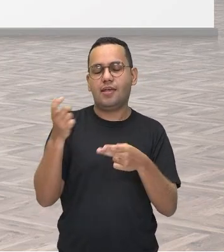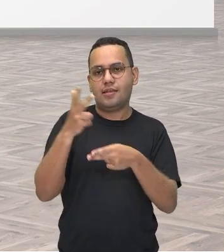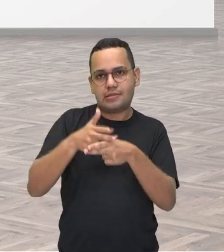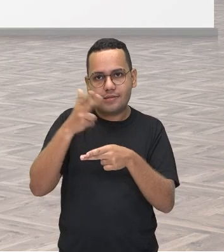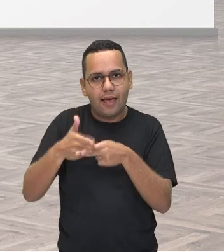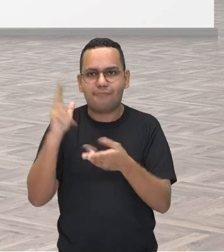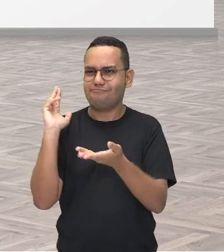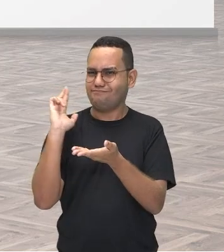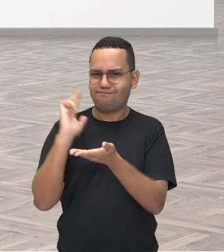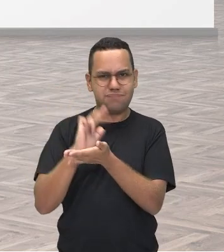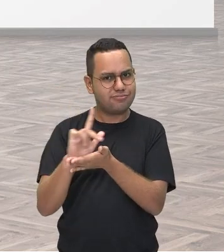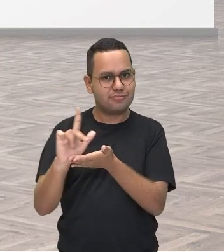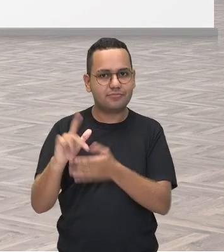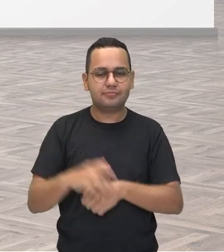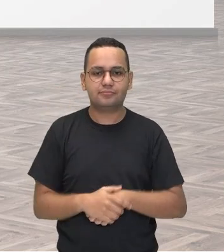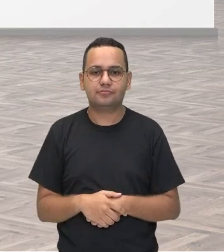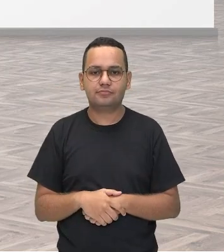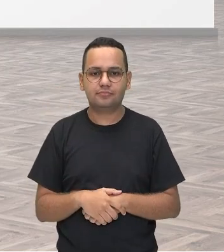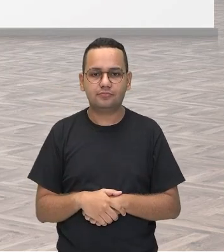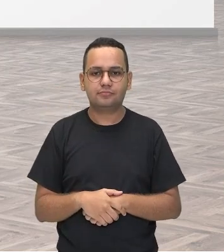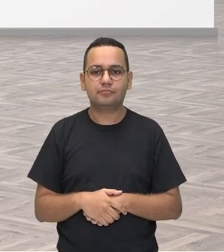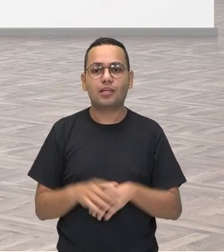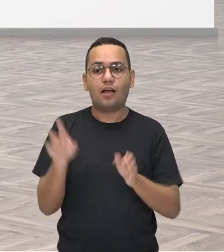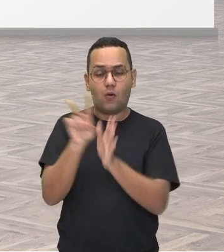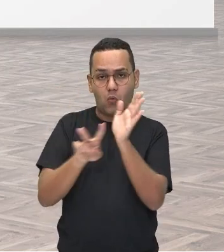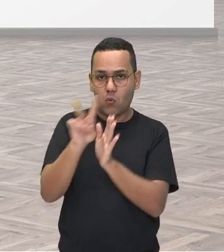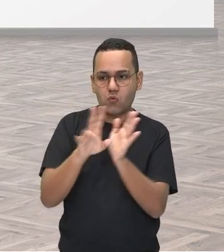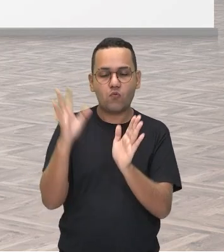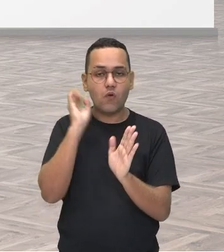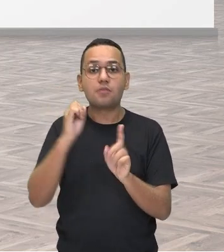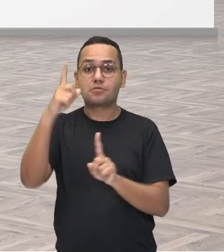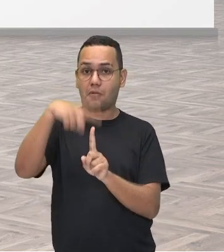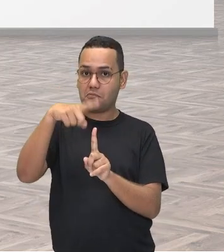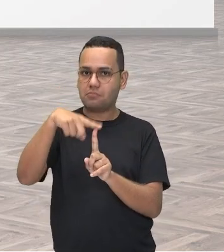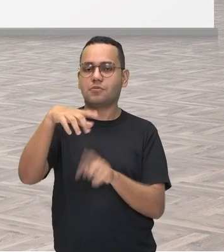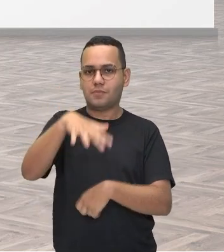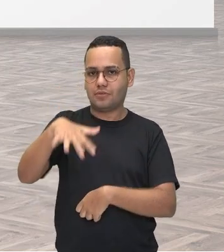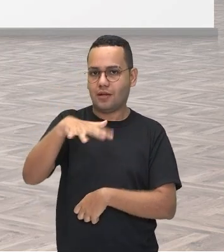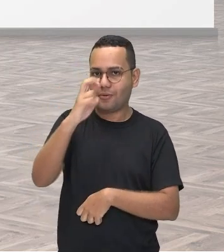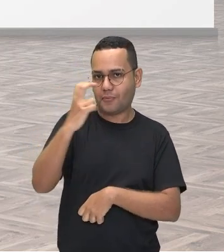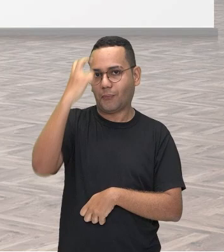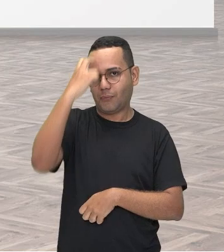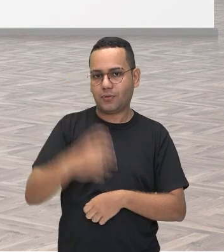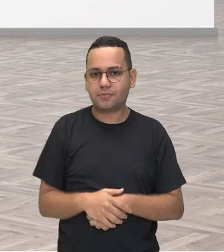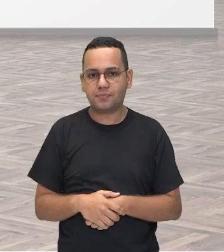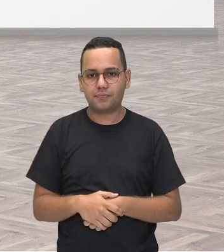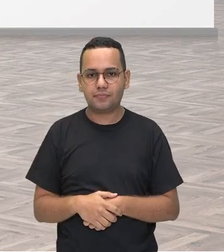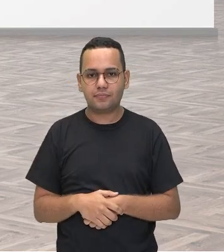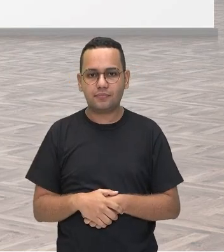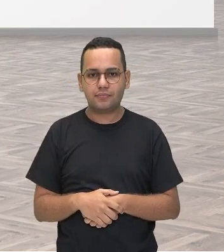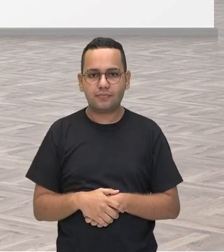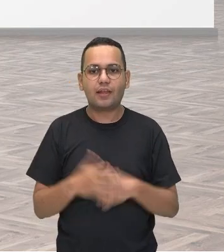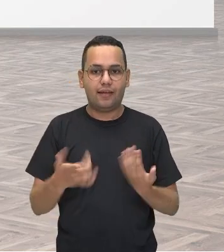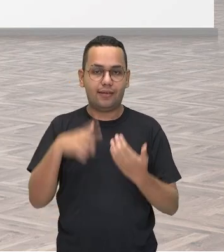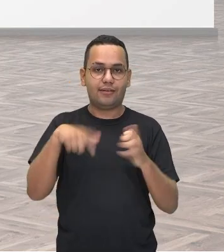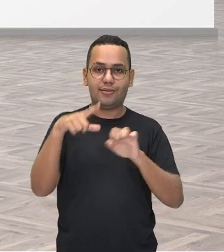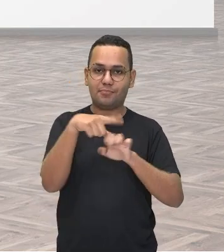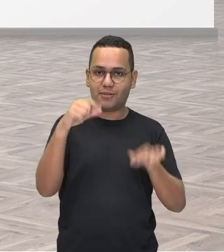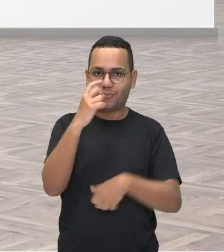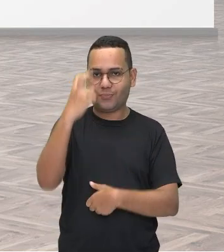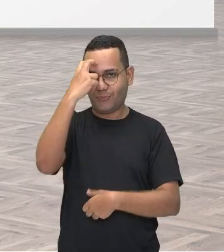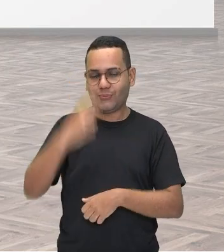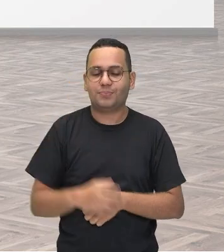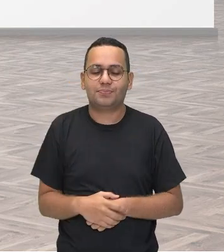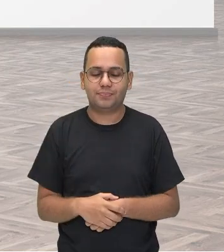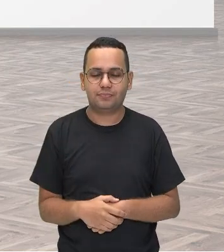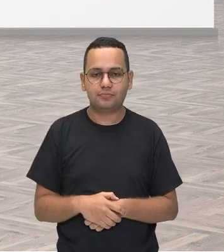são formas também, aí o audiovisual e o cinema são formas de empreendedorismo cultural. Para quem não sabe, tem um nome, né? Empreendedorismo cultural, tá bom? E